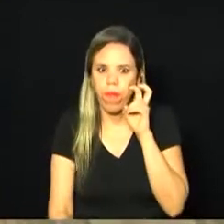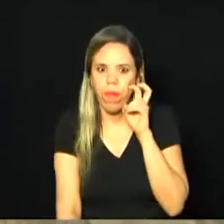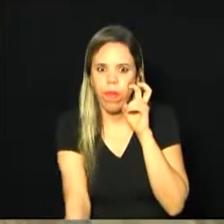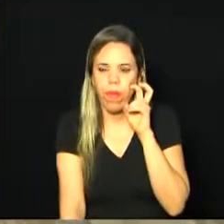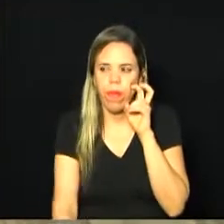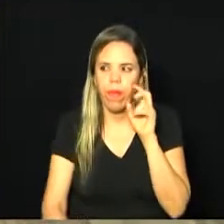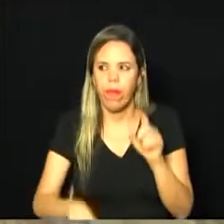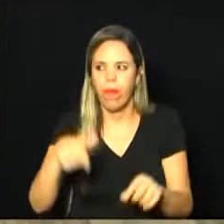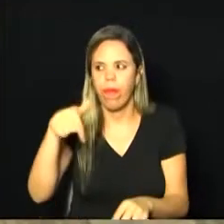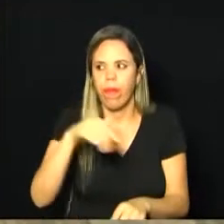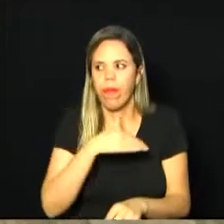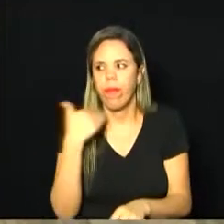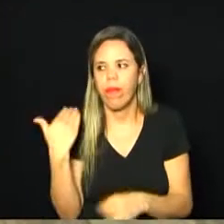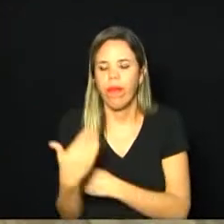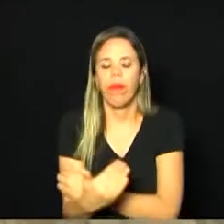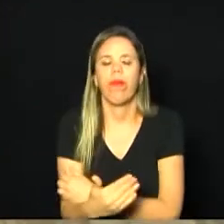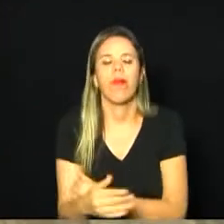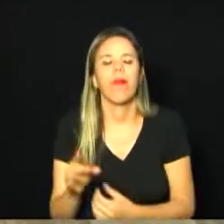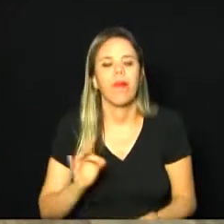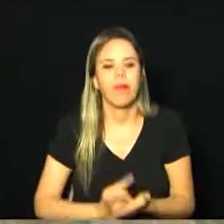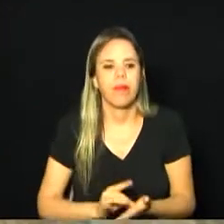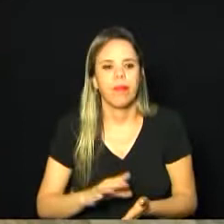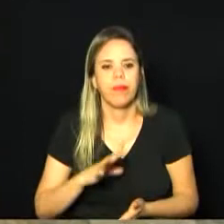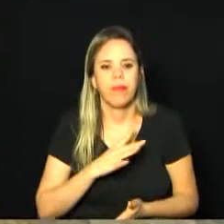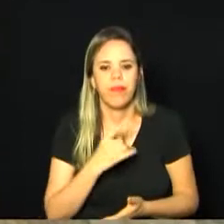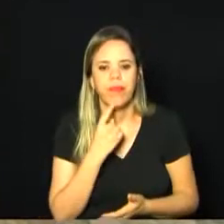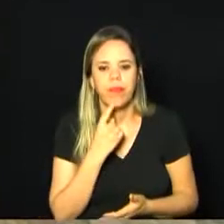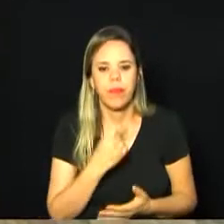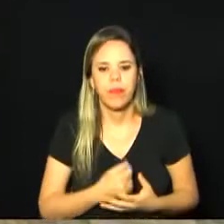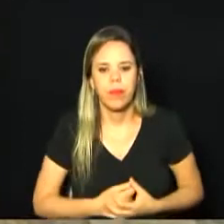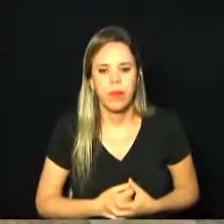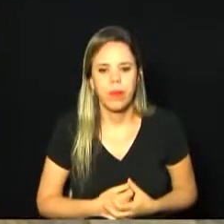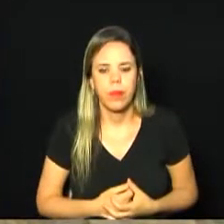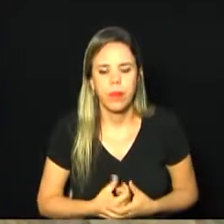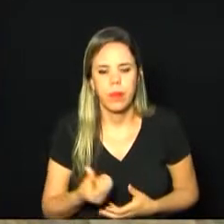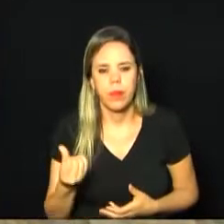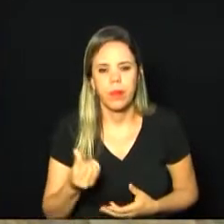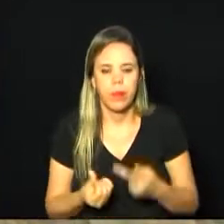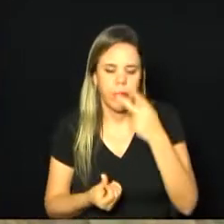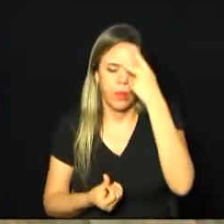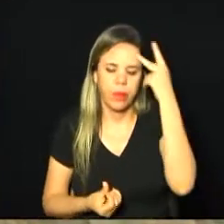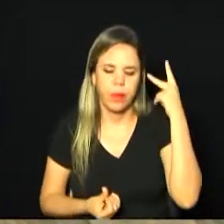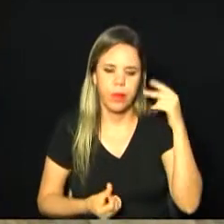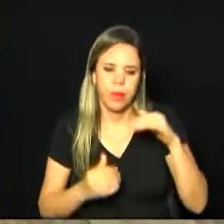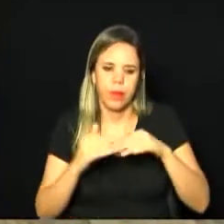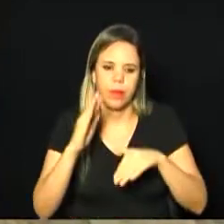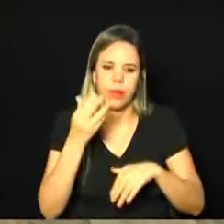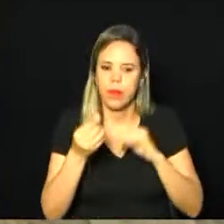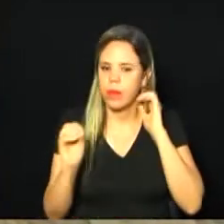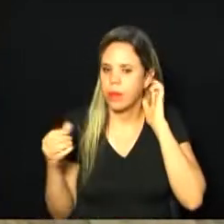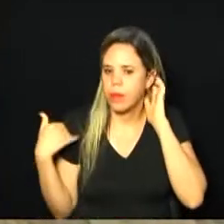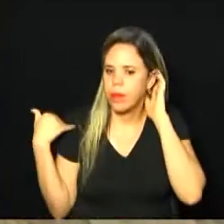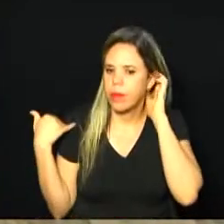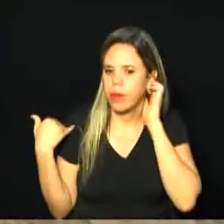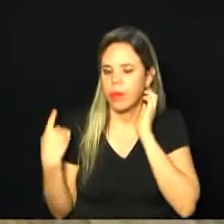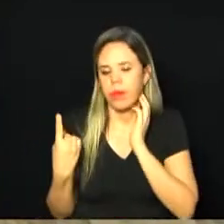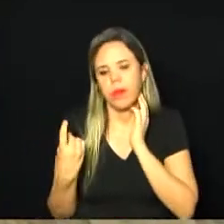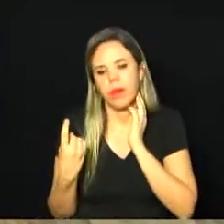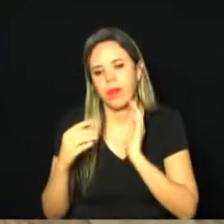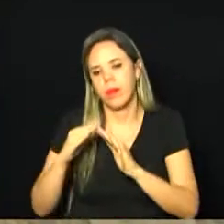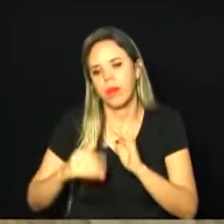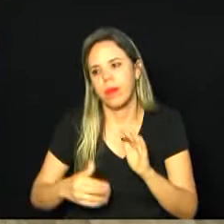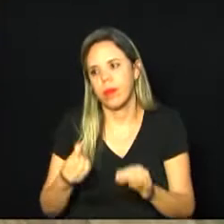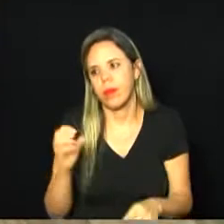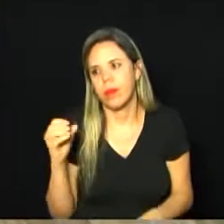mas sete mortes Foram confirmadas na cidade de Campinas seis pessoas acima dos 60 anos e uma